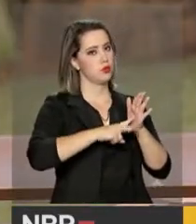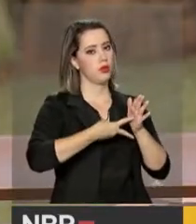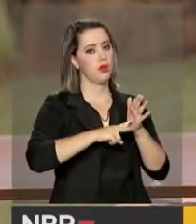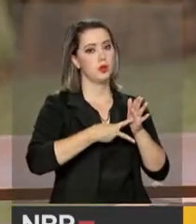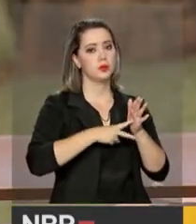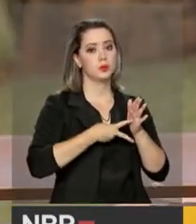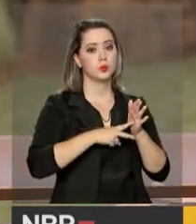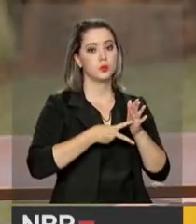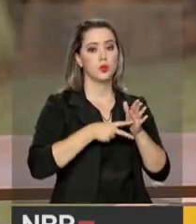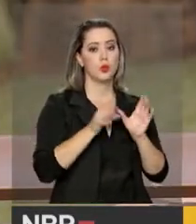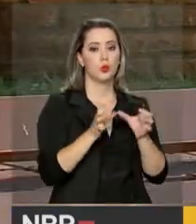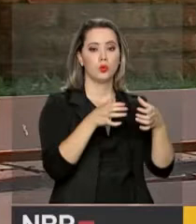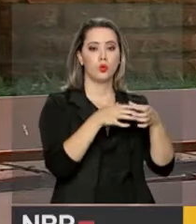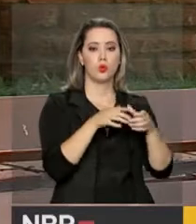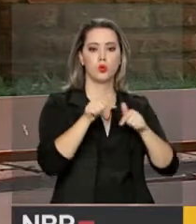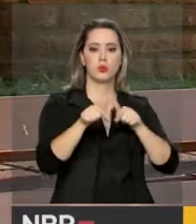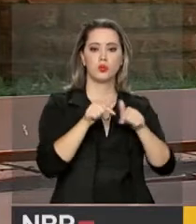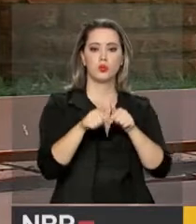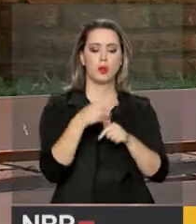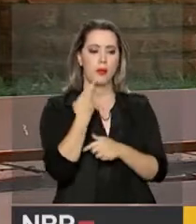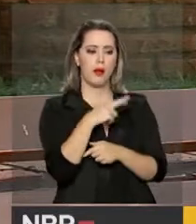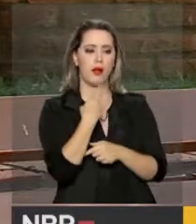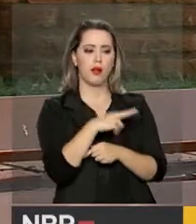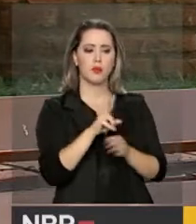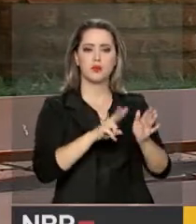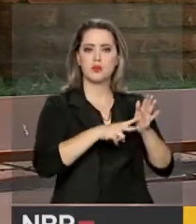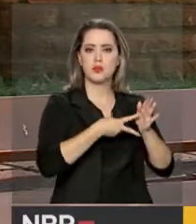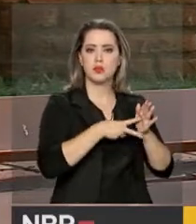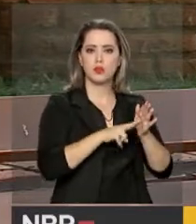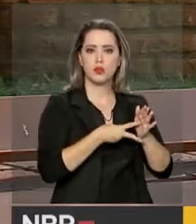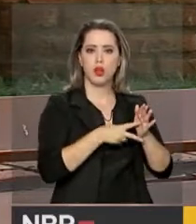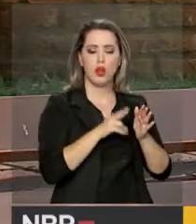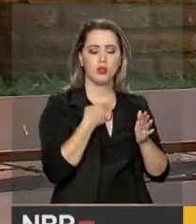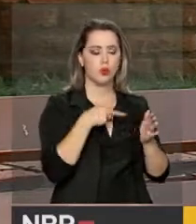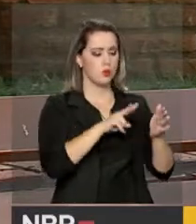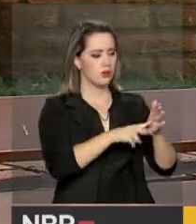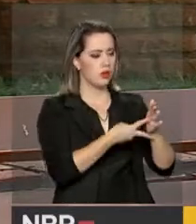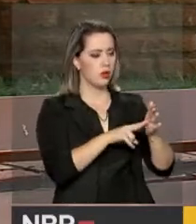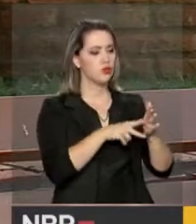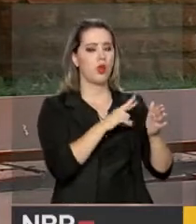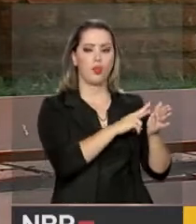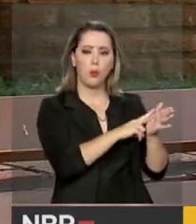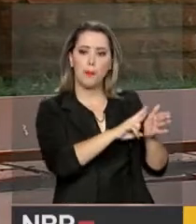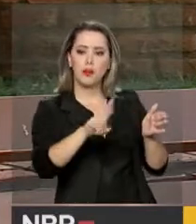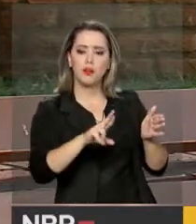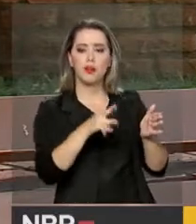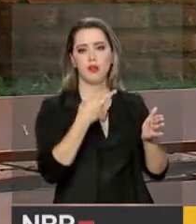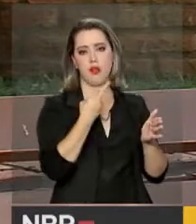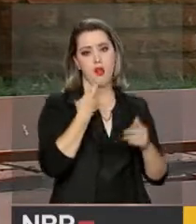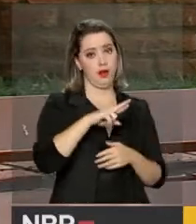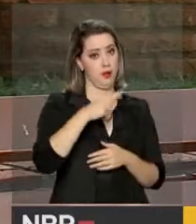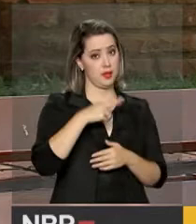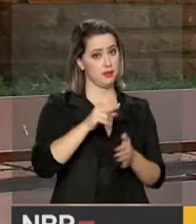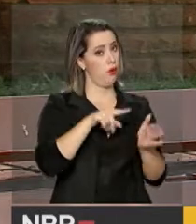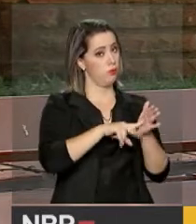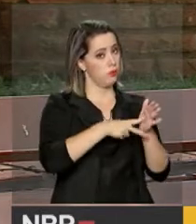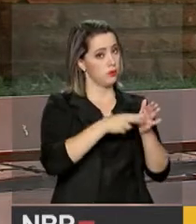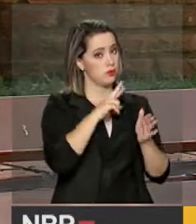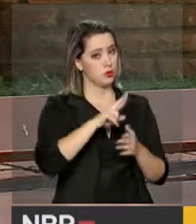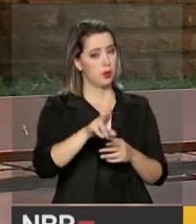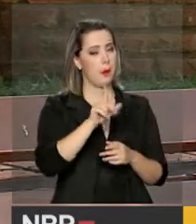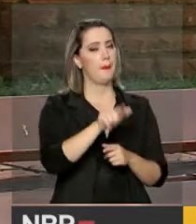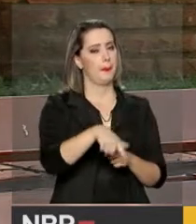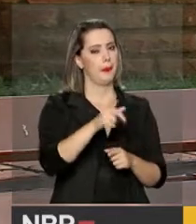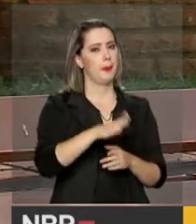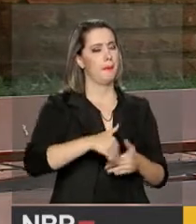Quando os trabalhadores fazem as reclamações no sindicato, tem muita reclamação, os sindicatos costumam fazer as denúncias. E essa denúncia feita para o sindicato costuma